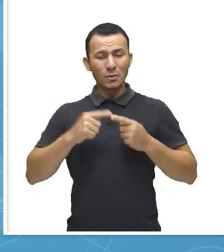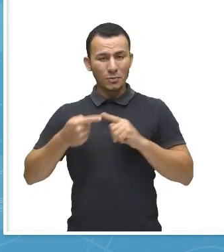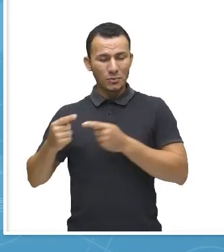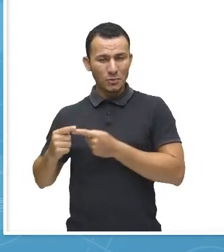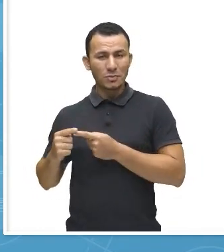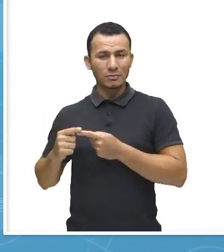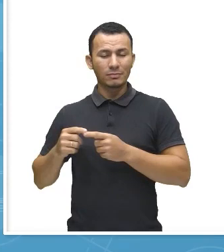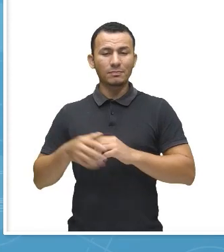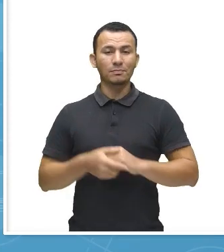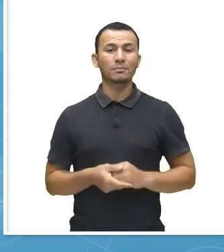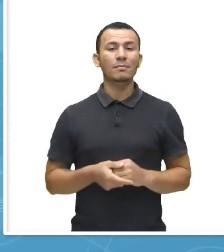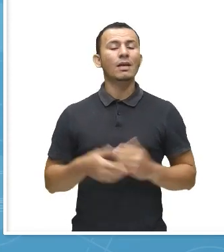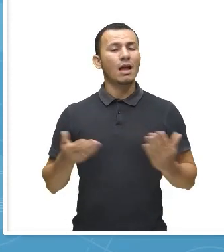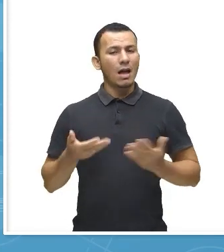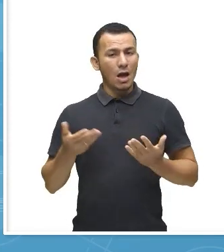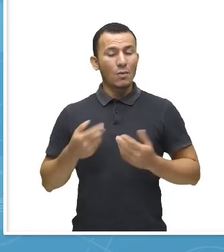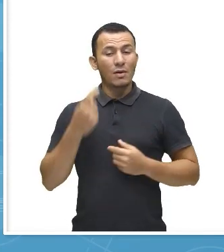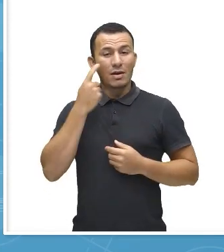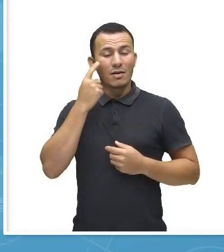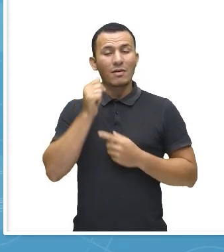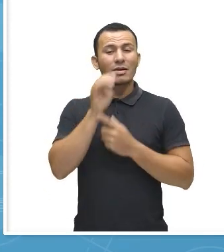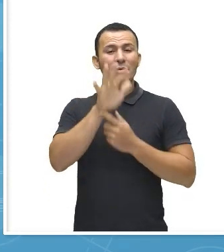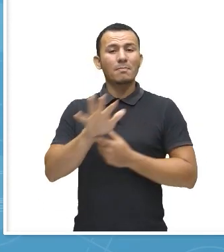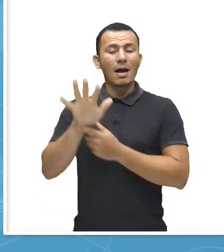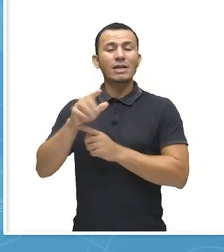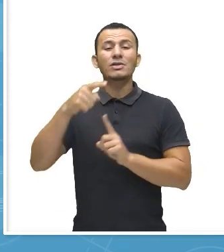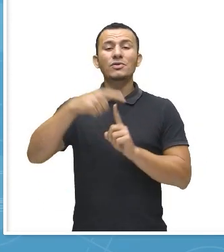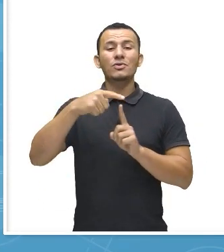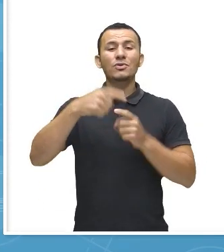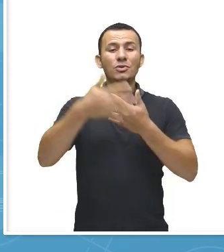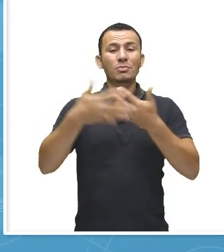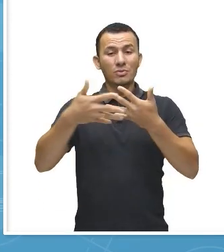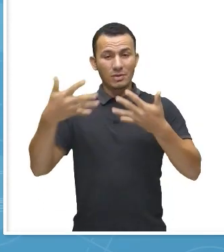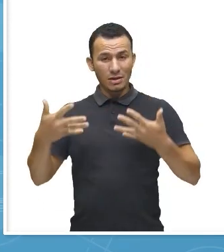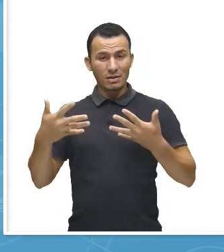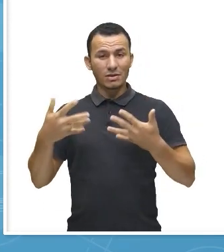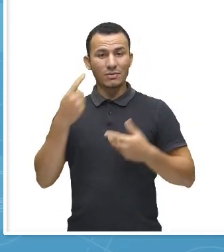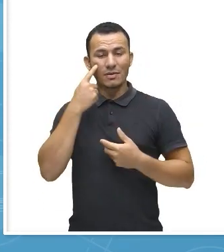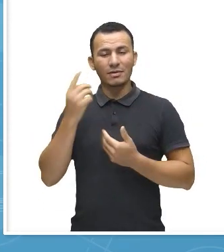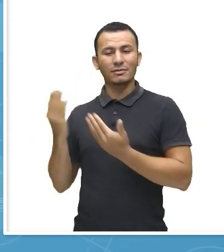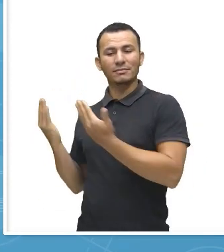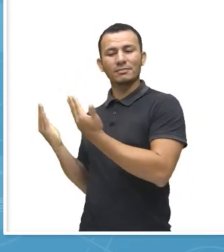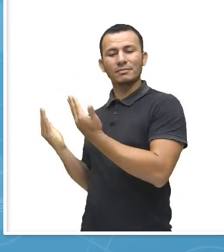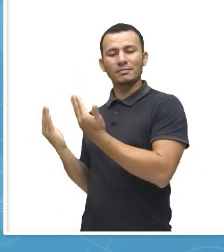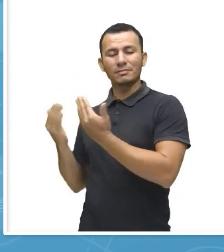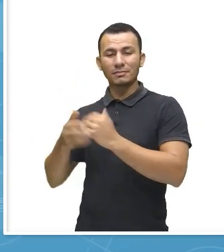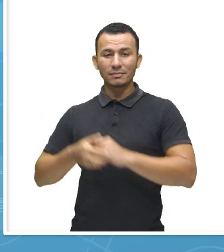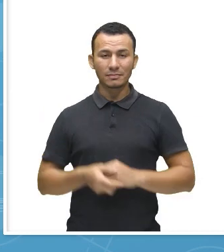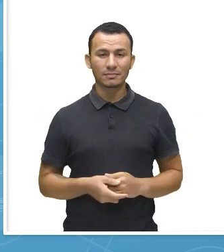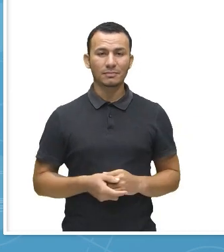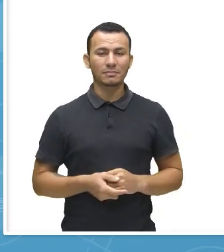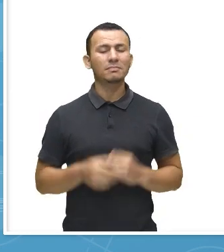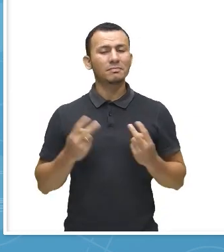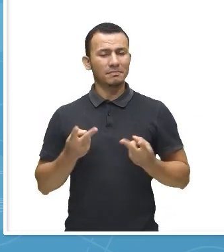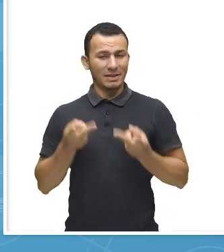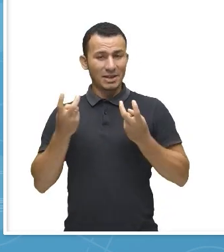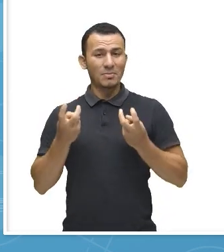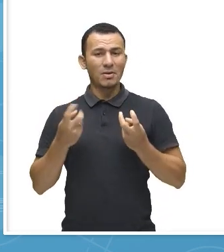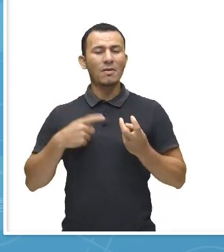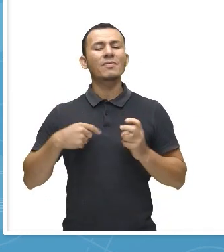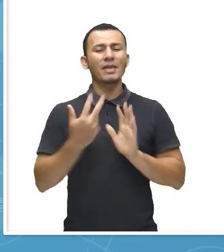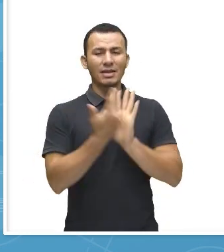função. Agora a gente vai observar uma imagem com os tipos de tecido conjuntivo. Então olha lá. A gente tem aí um